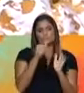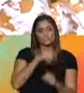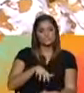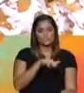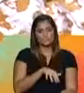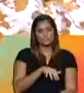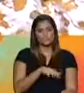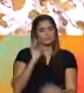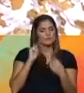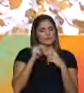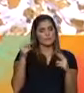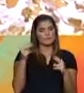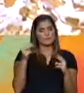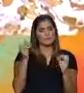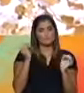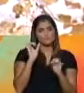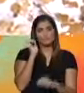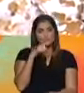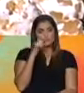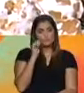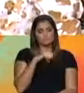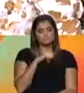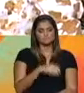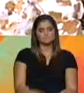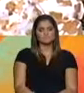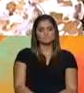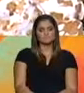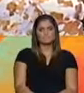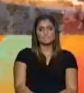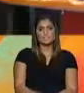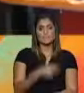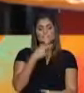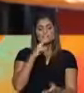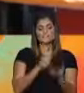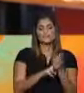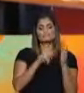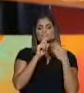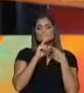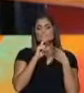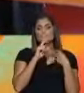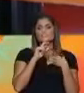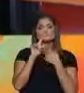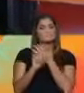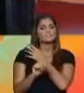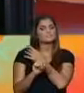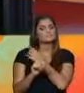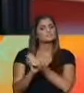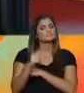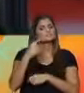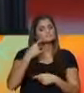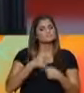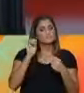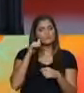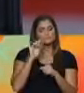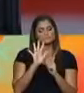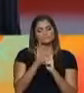como uma Câmara Municipal não tendo vinho, tem, na verdade, a possibilidade de fazer a divulgação do vinho de territórios à